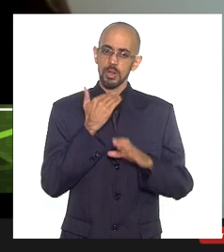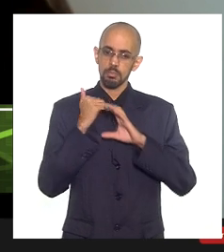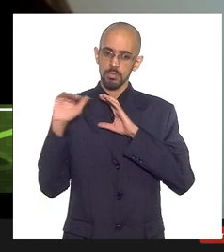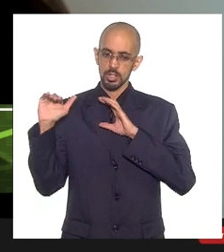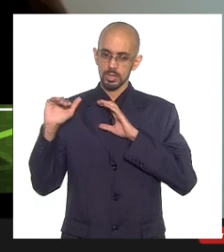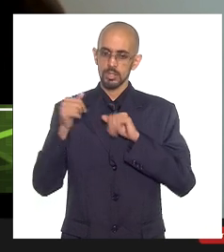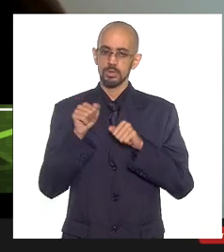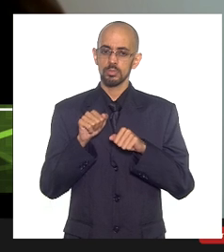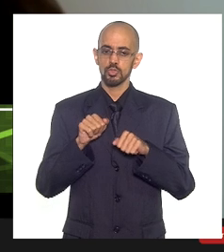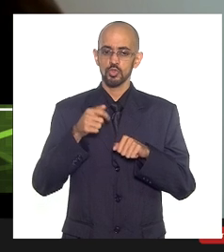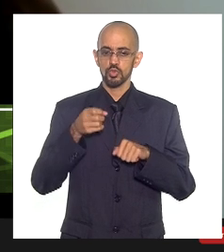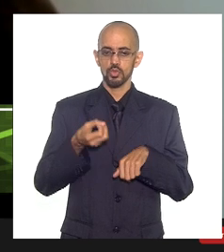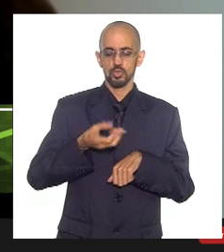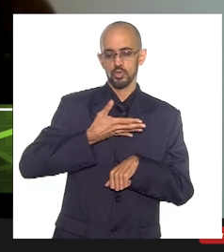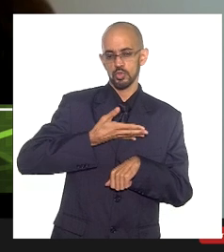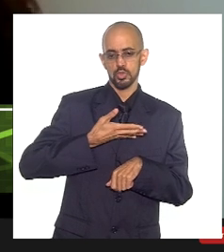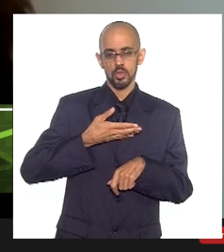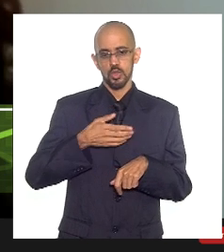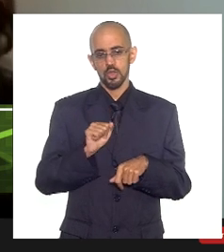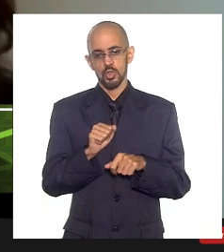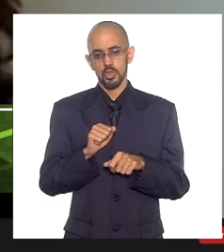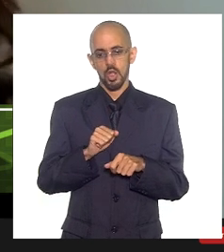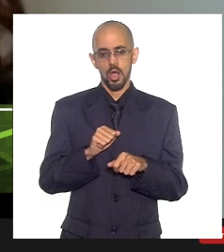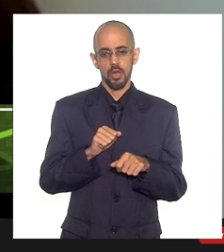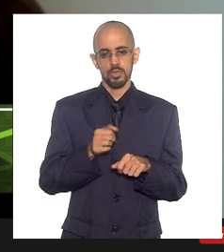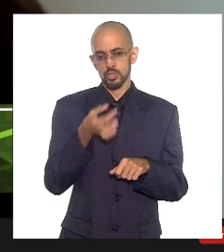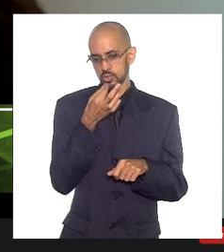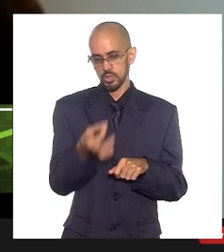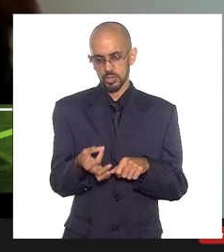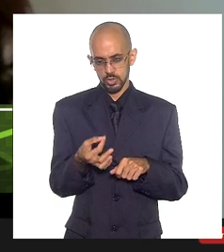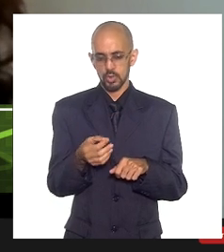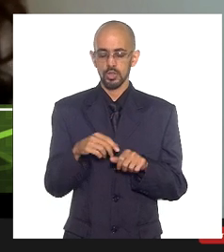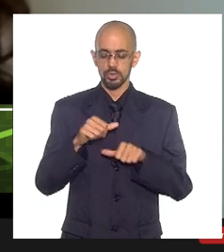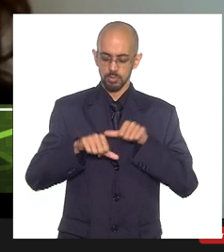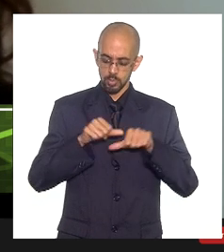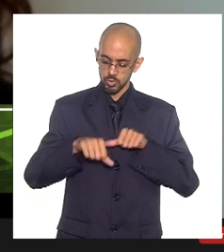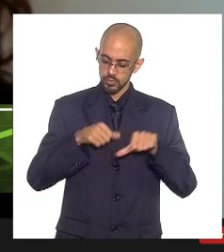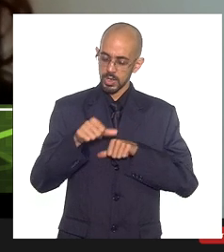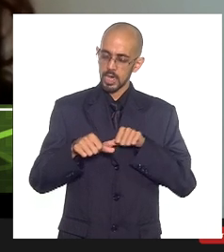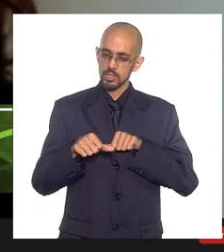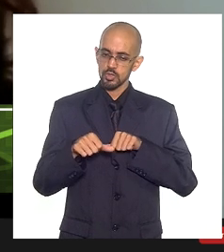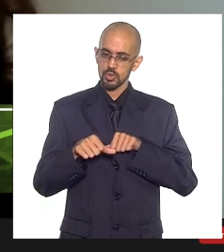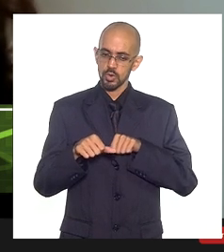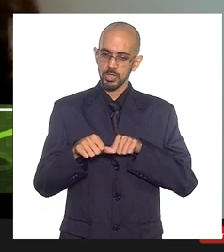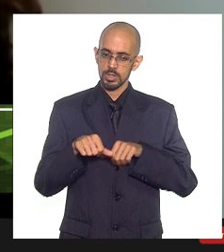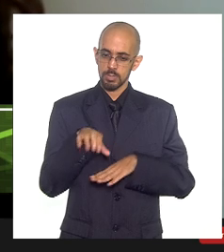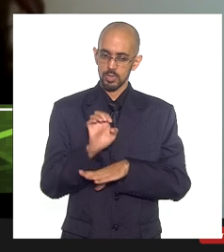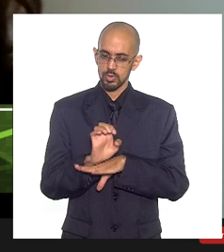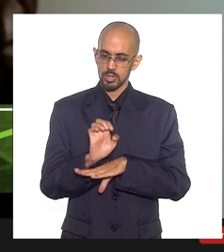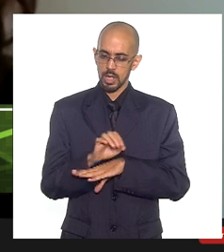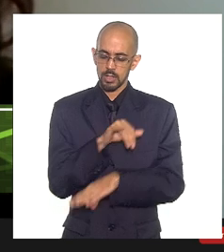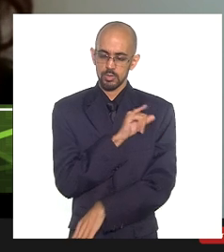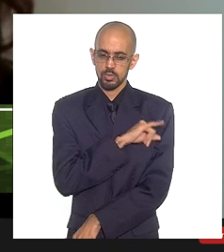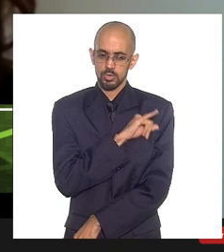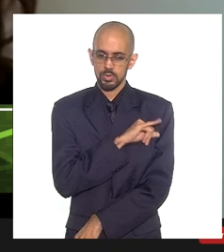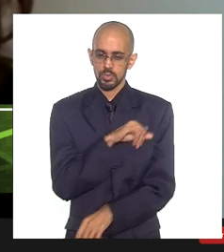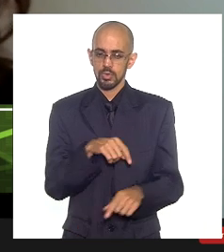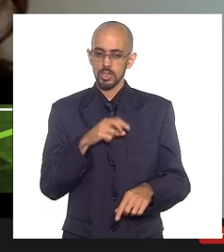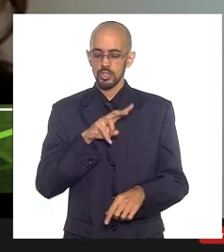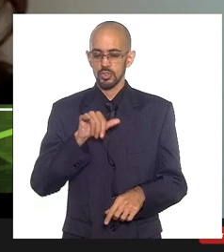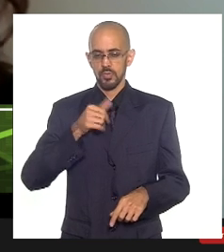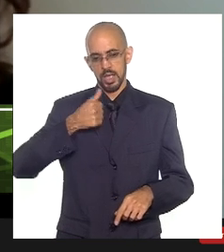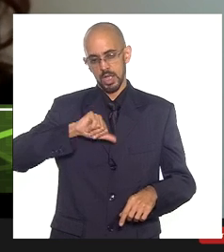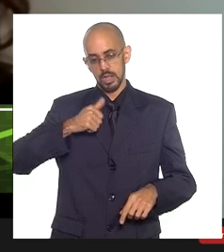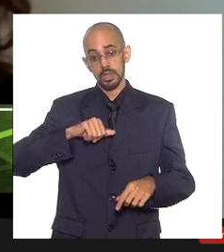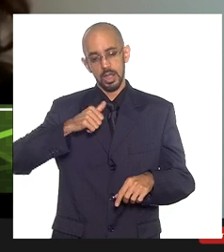novas sugestões novas modificações pelo estado a gente está analisando ainda em breve